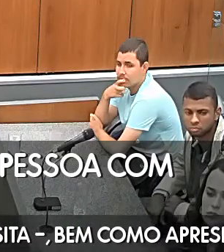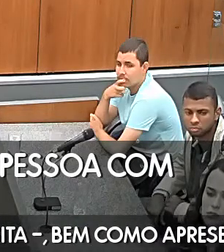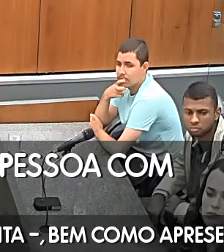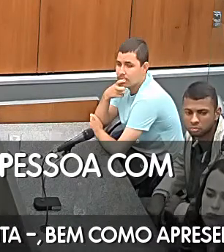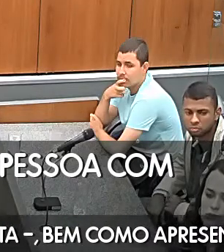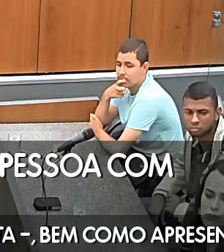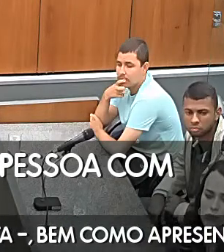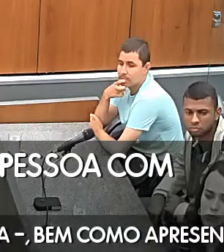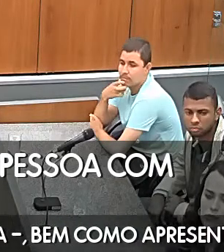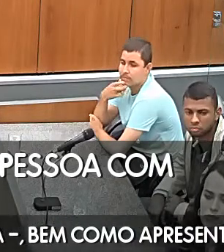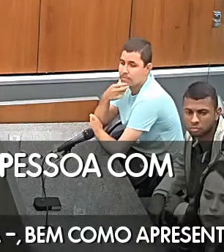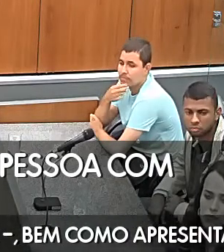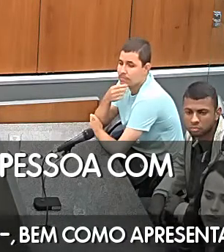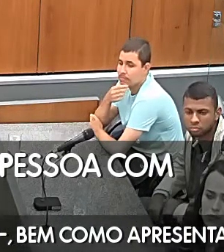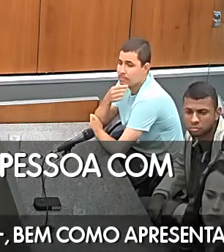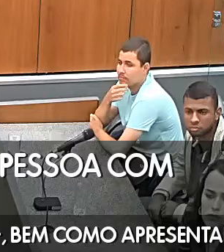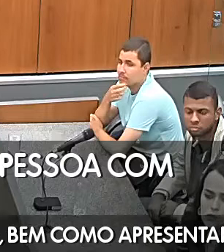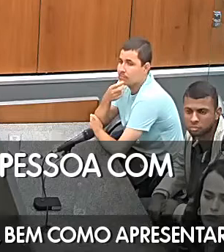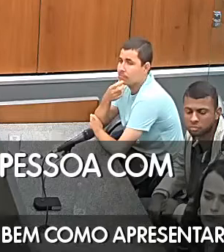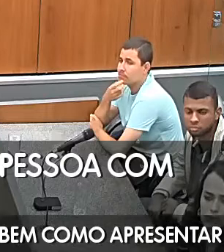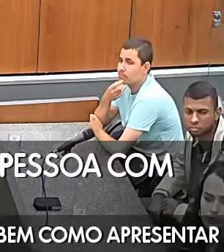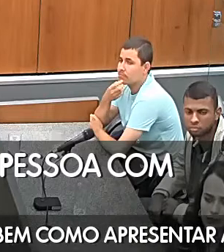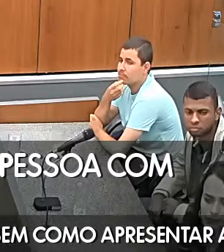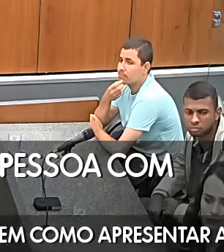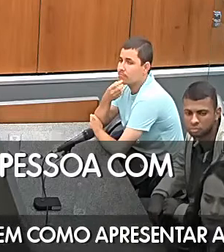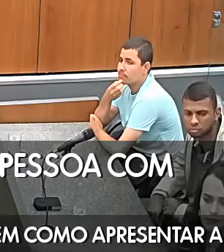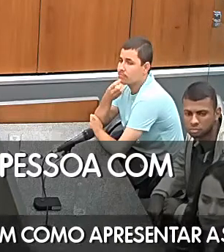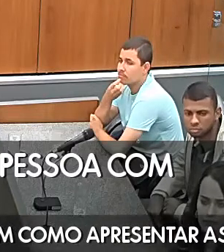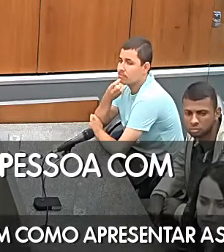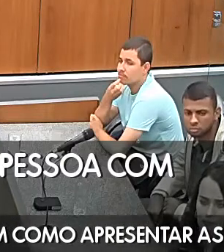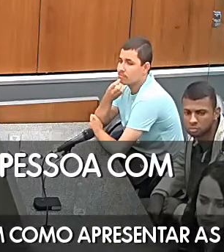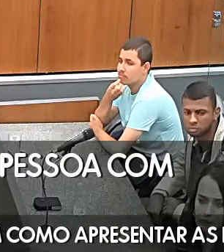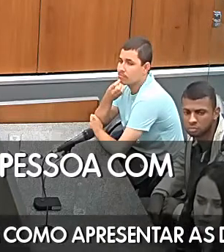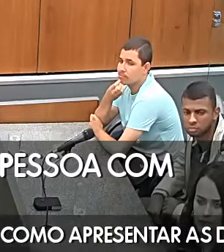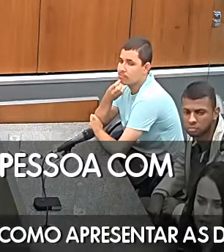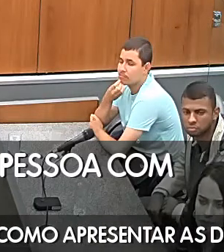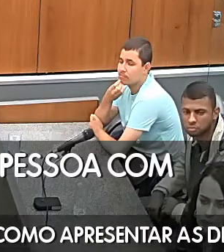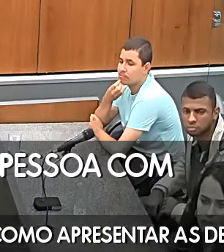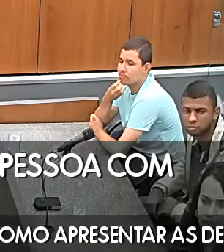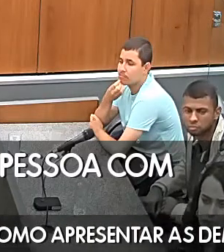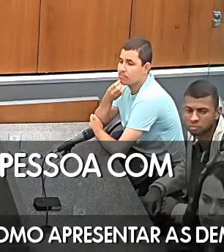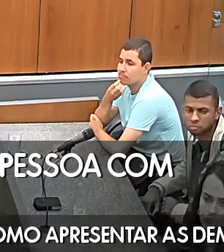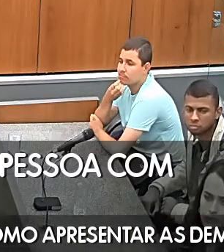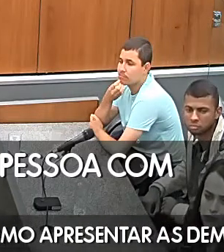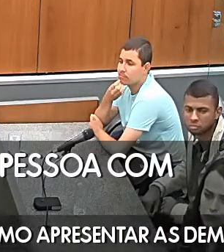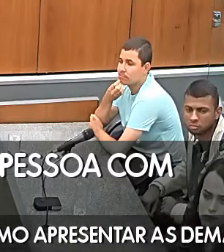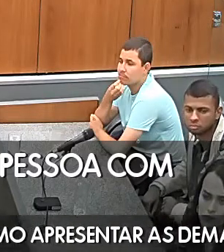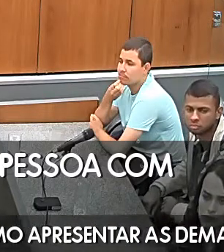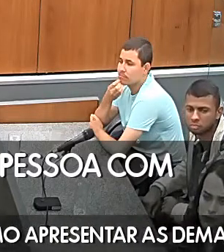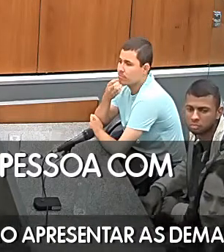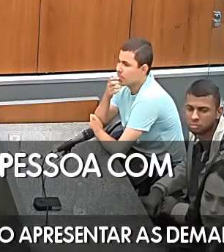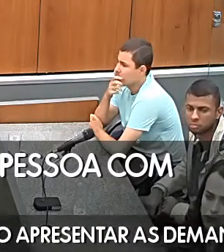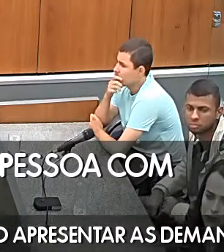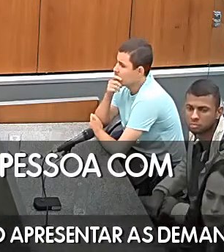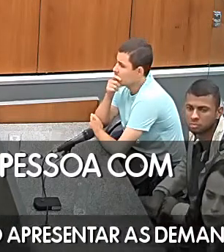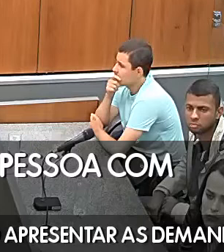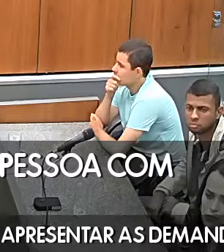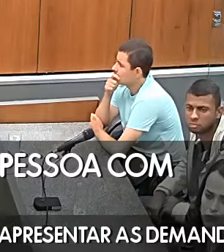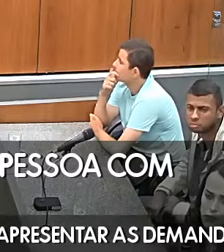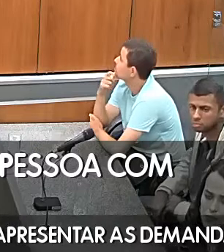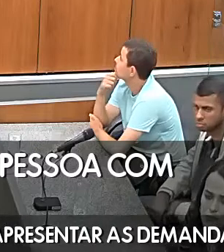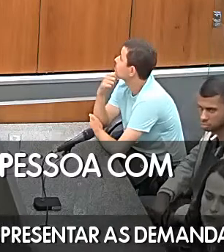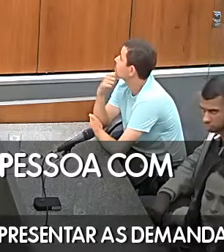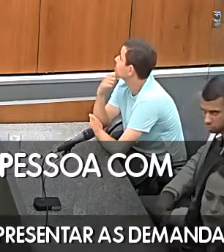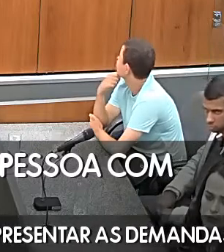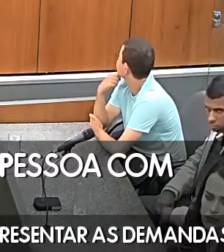E aí... A surda foi lá e conseguiu e comunicou com outro surdo que ele fosse lá, que ele ia conseguir também. Aí nós fomos em